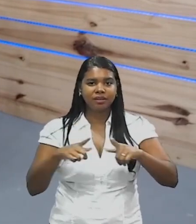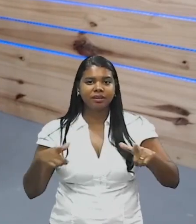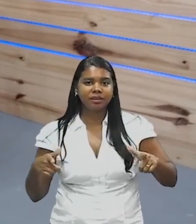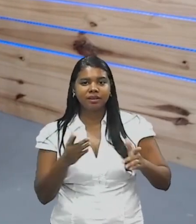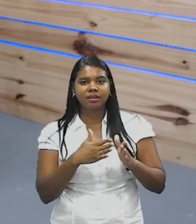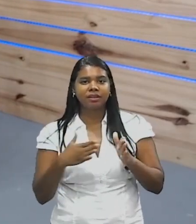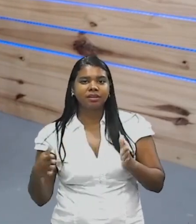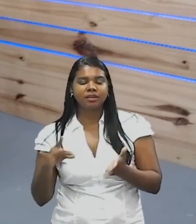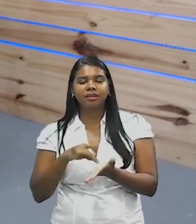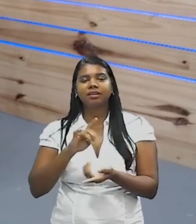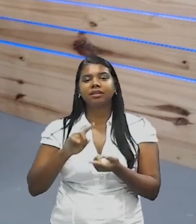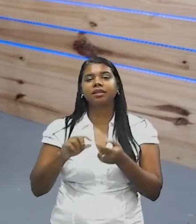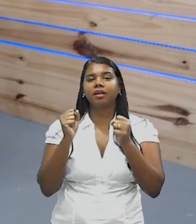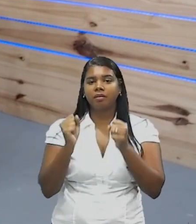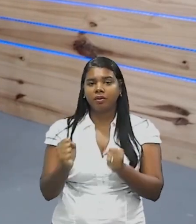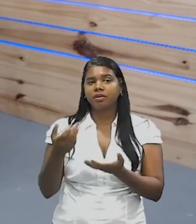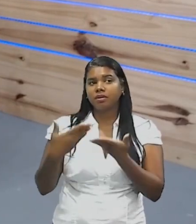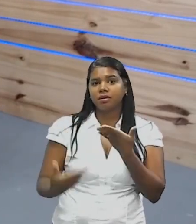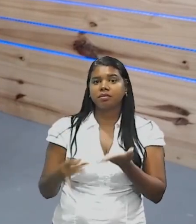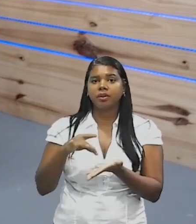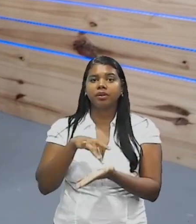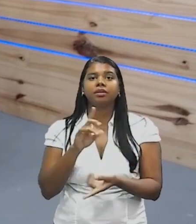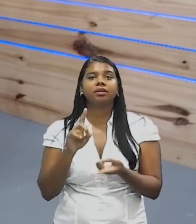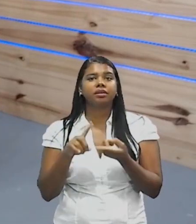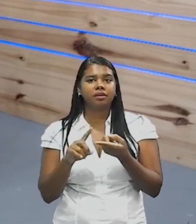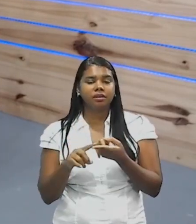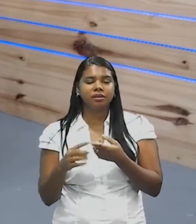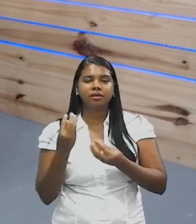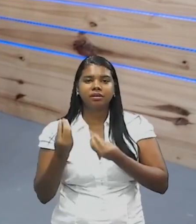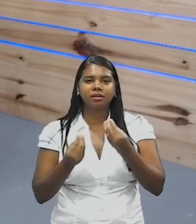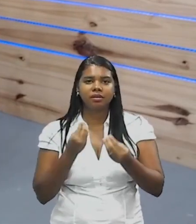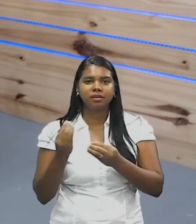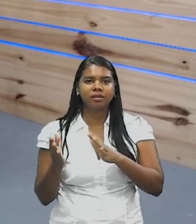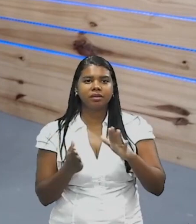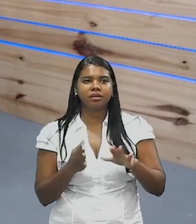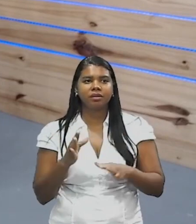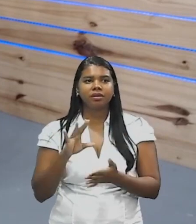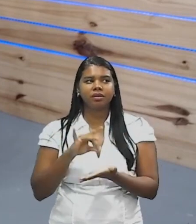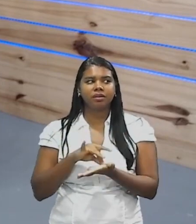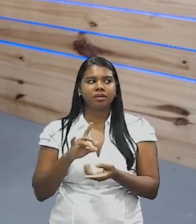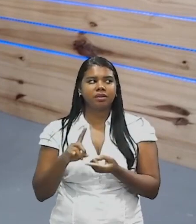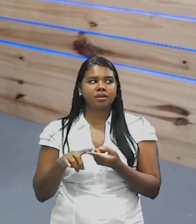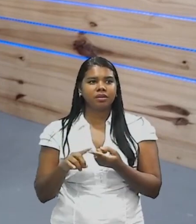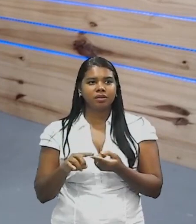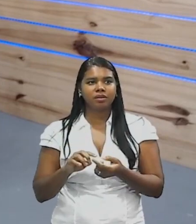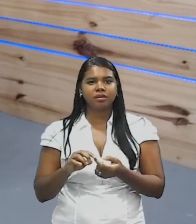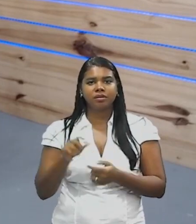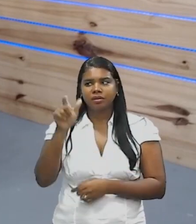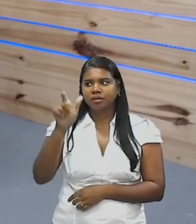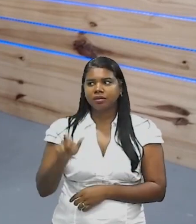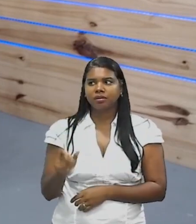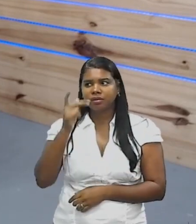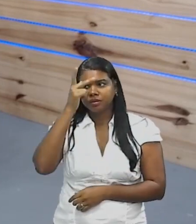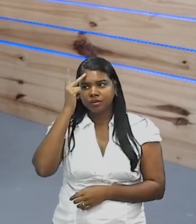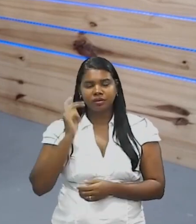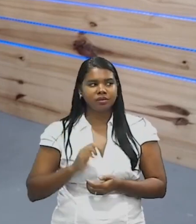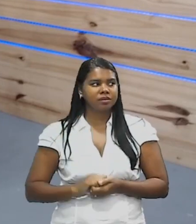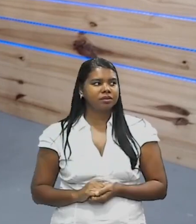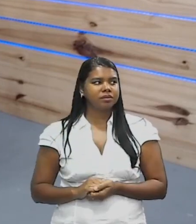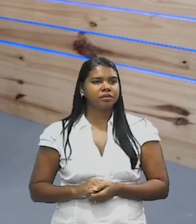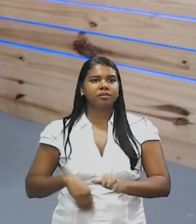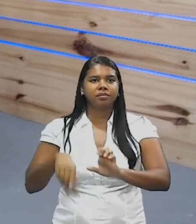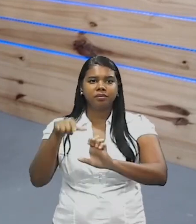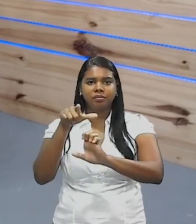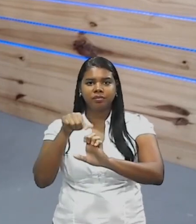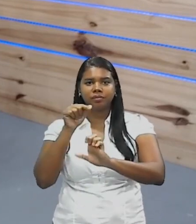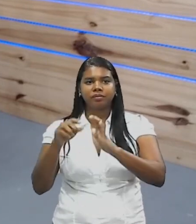aí pode ser perdida, né? Como isso aí fere diretamente no relacionamento com o cliente. A empresa, o marketing